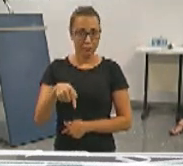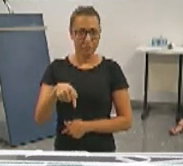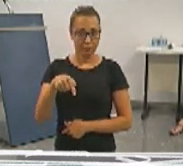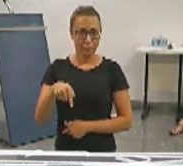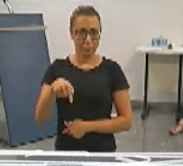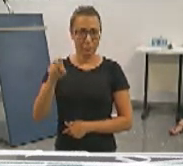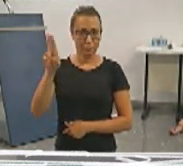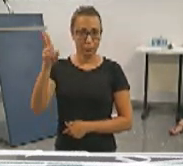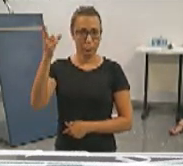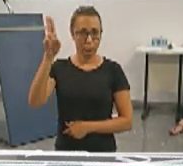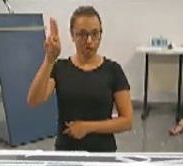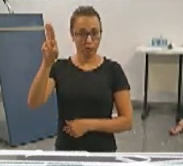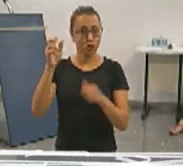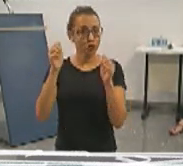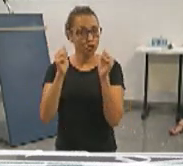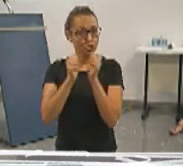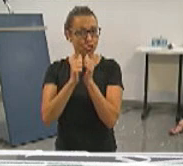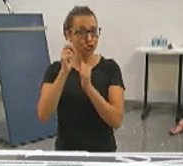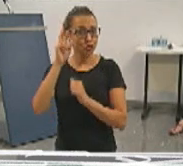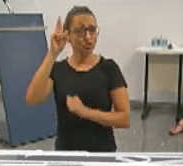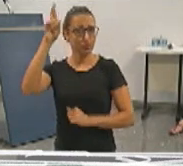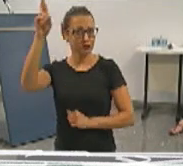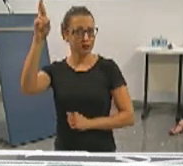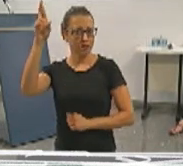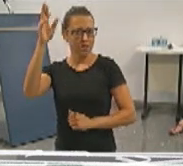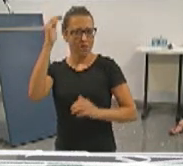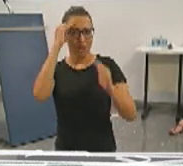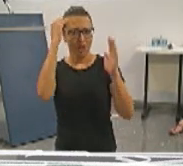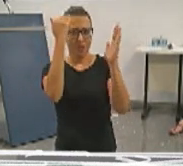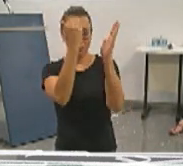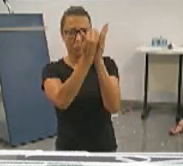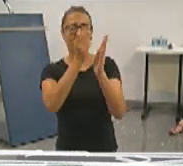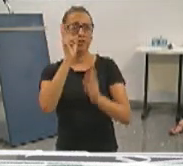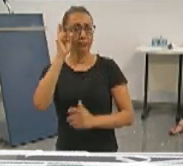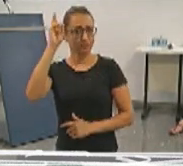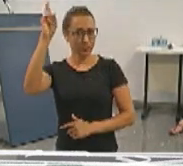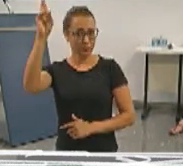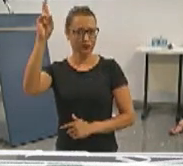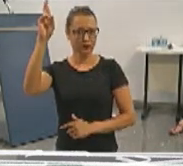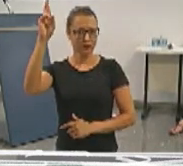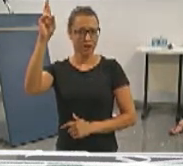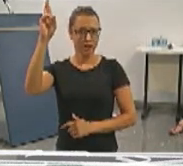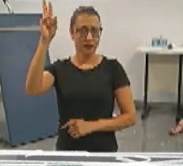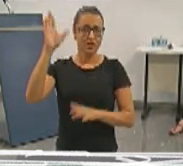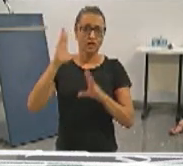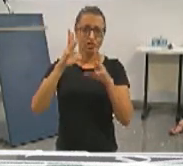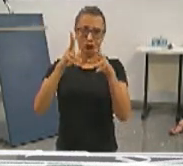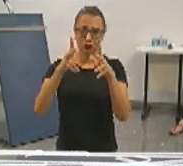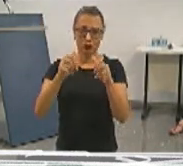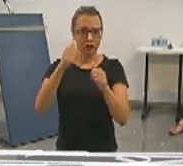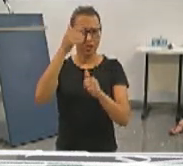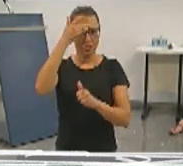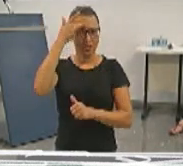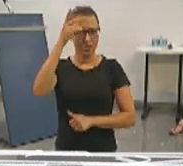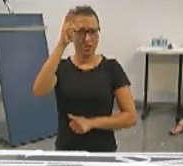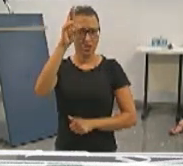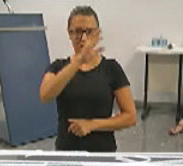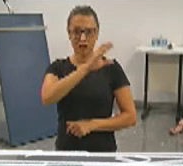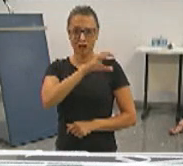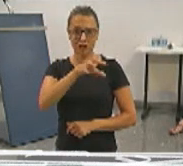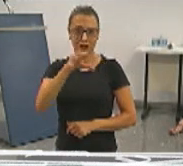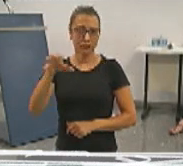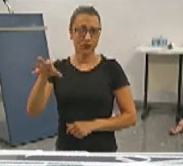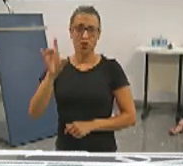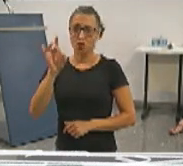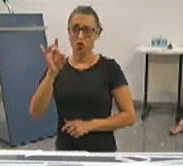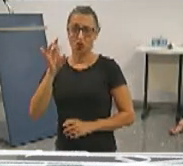né, junto com a superintendência, respeitando a superintendência, respeitando as chefias aqui, mas não de